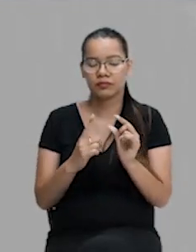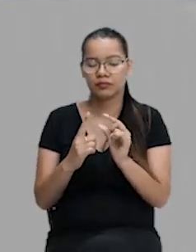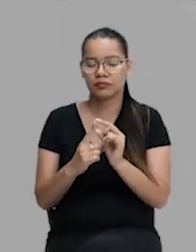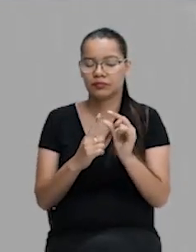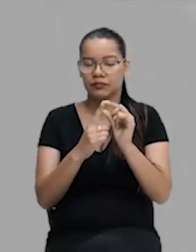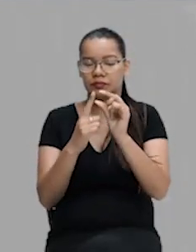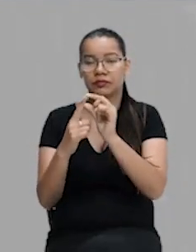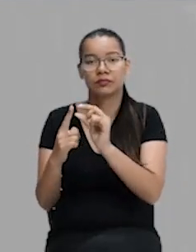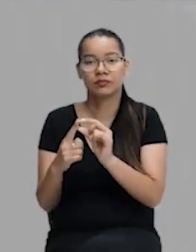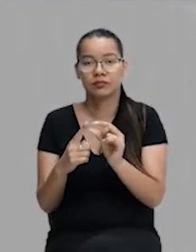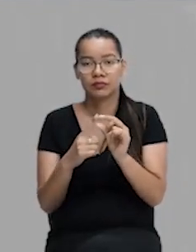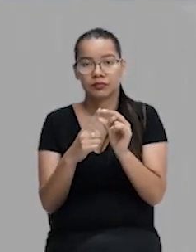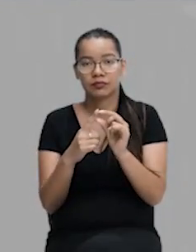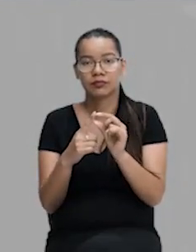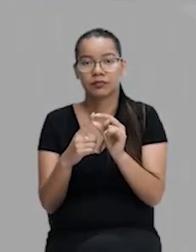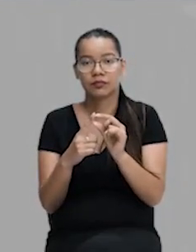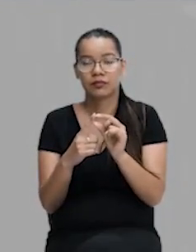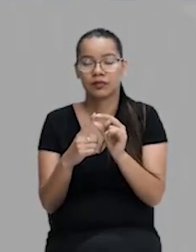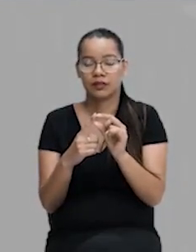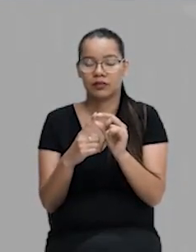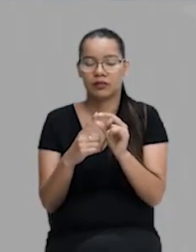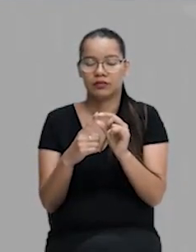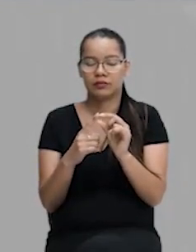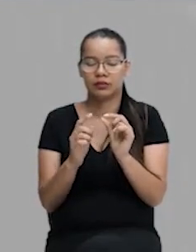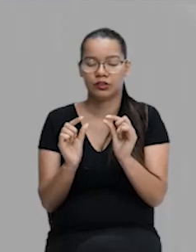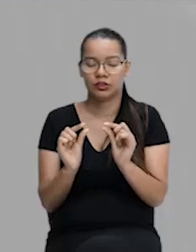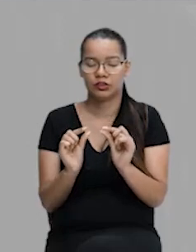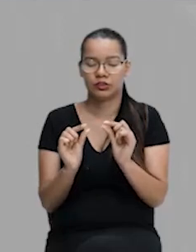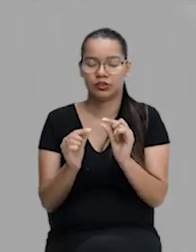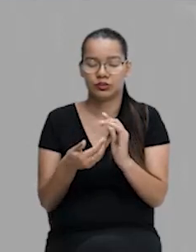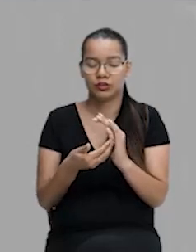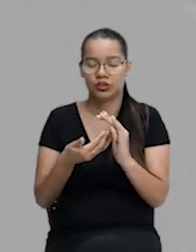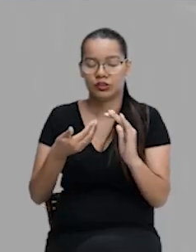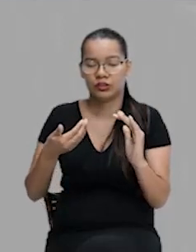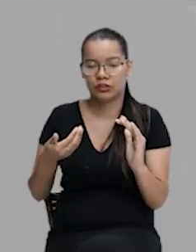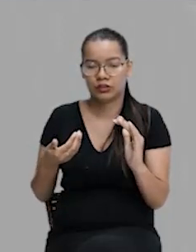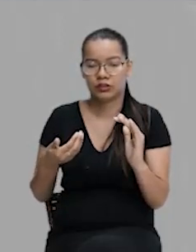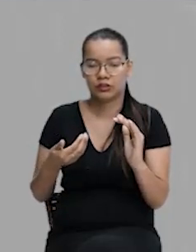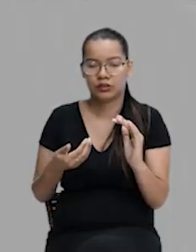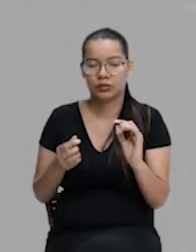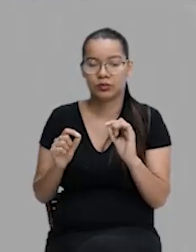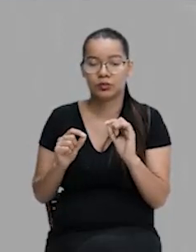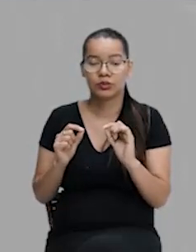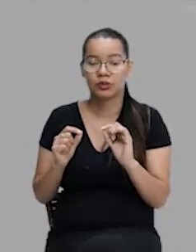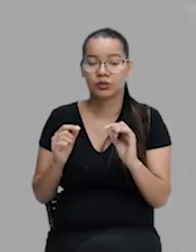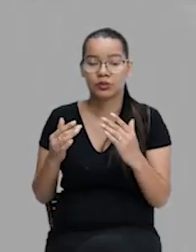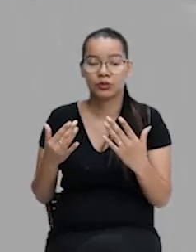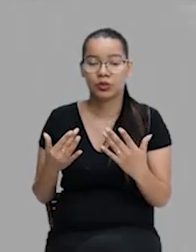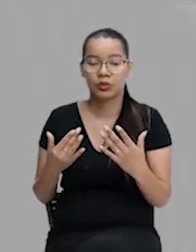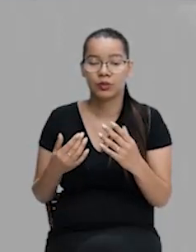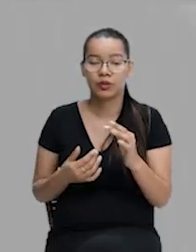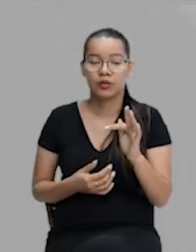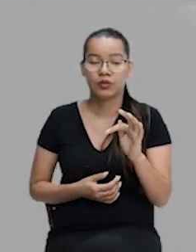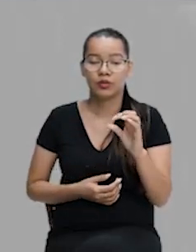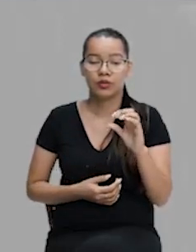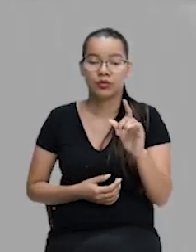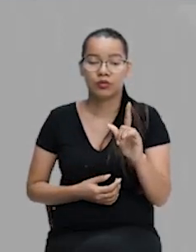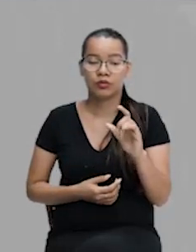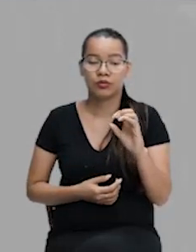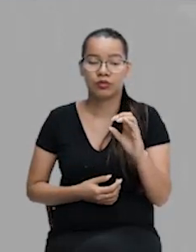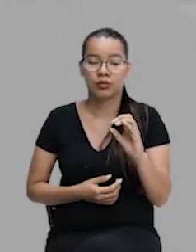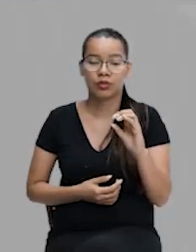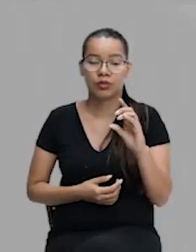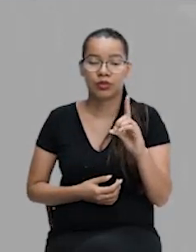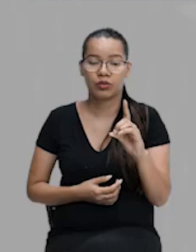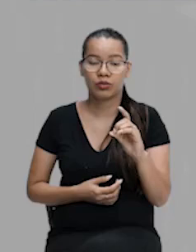são retiradas por meio da floculação, certo? Então, o hidróxido de alumínio ele é